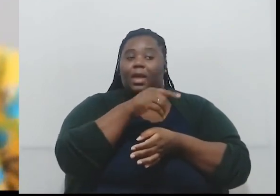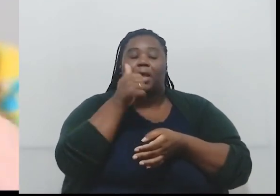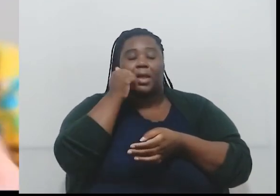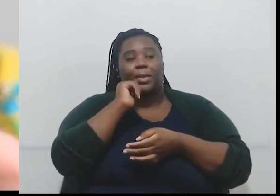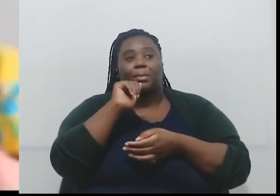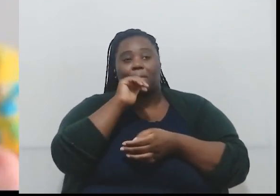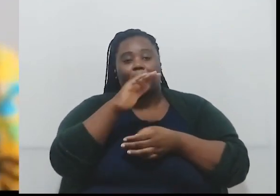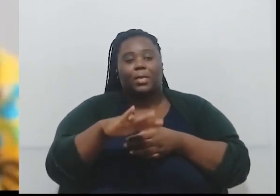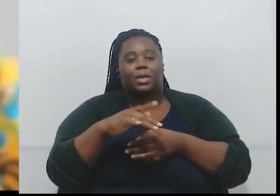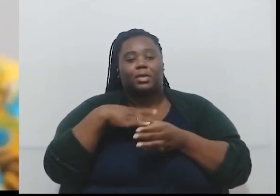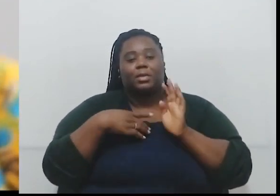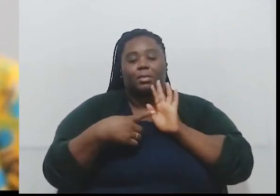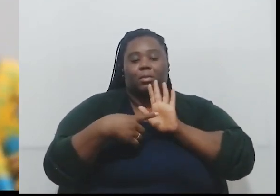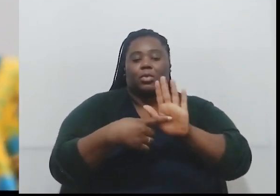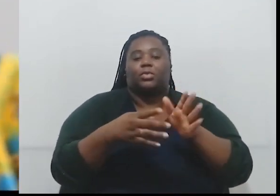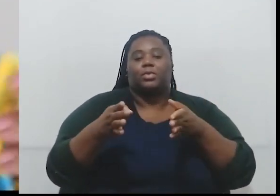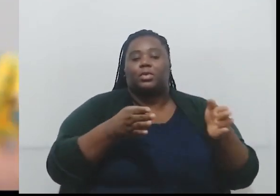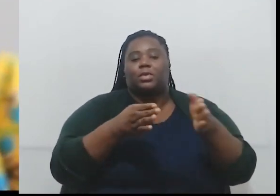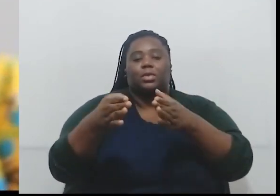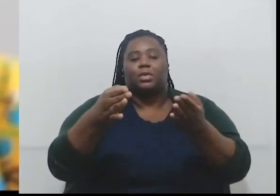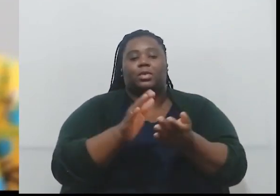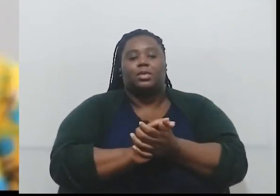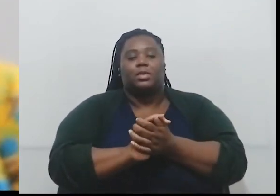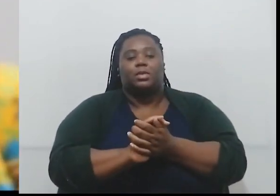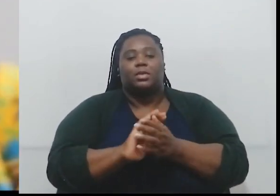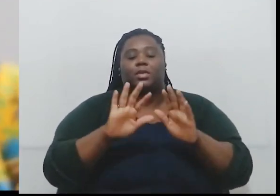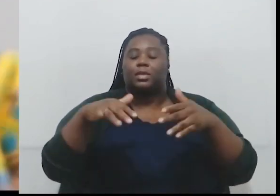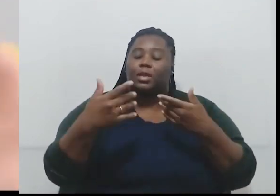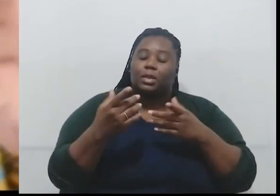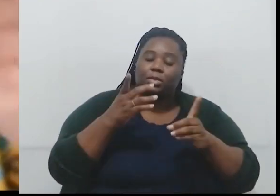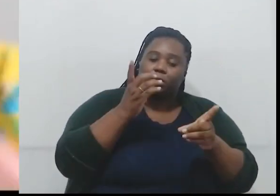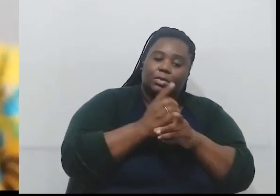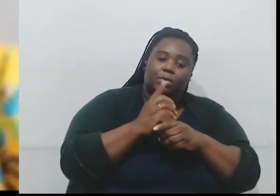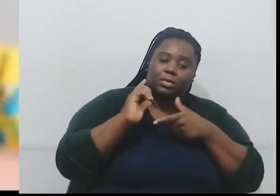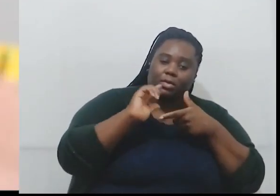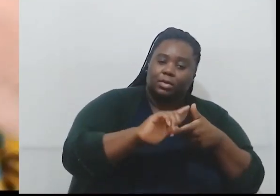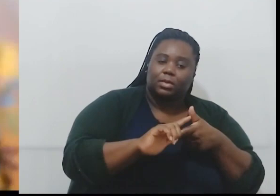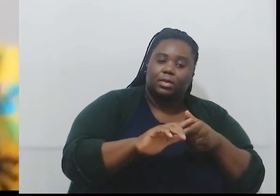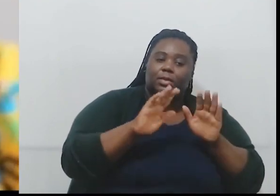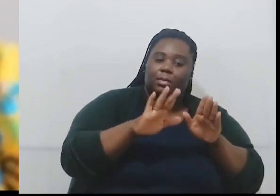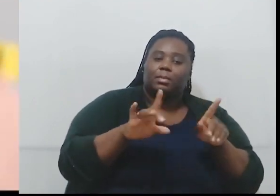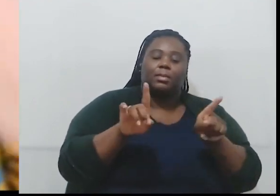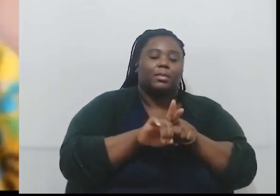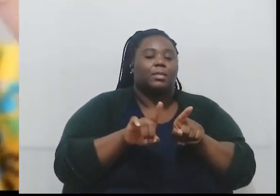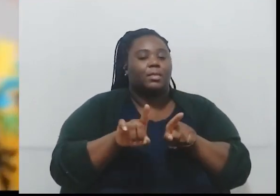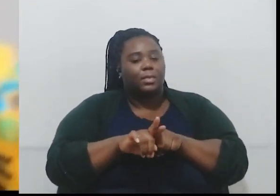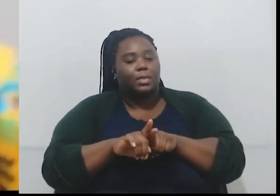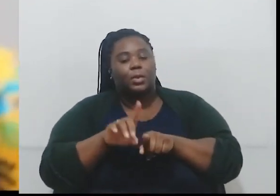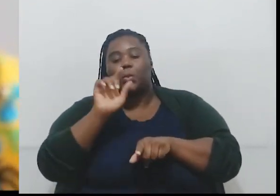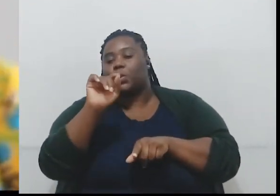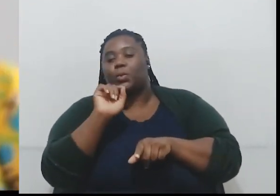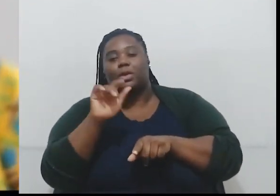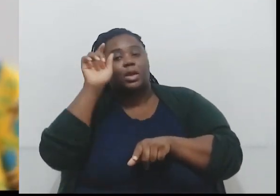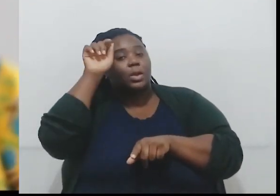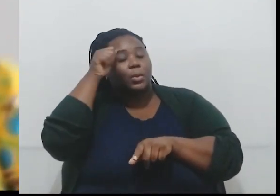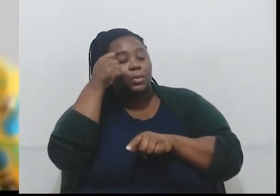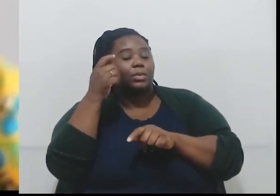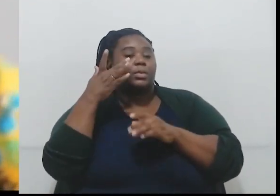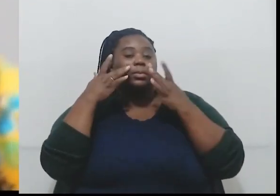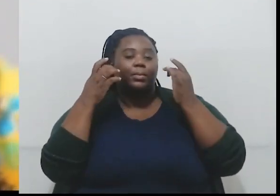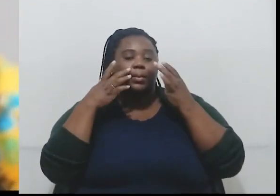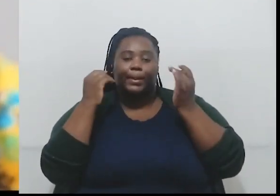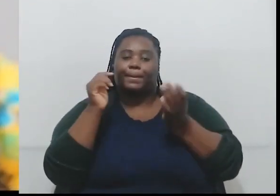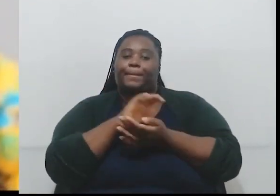me apontou o caminho tanto nesse encontro ancestral quanto nesse entendimento do que é o teatro negro. Então, e é